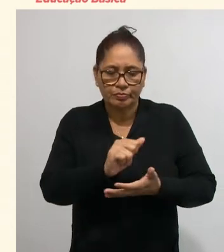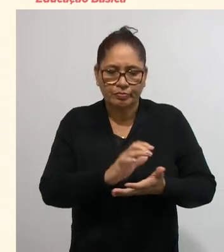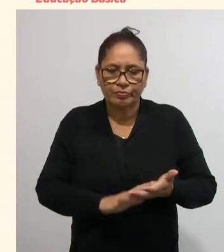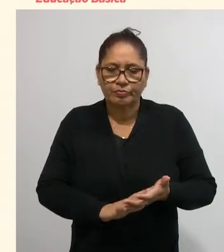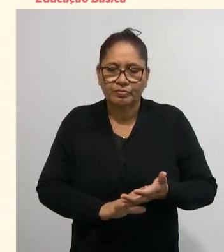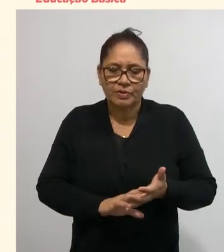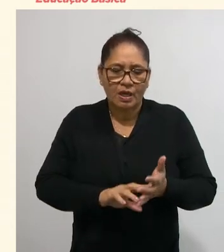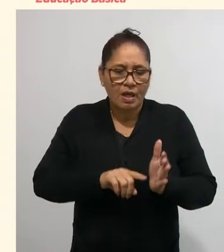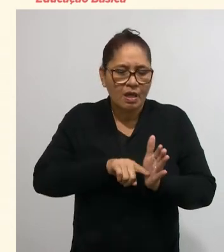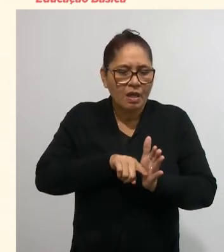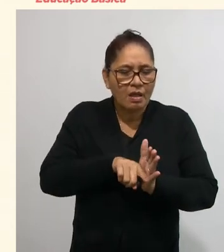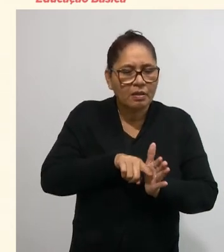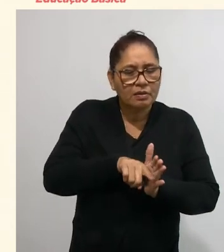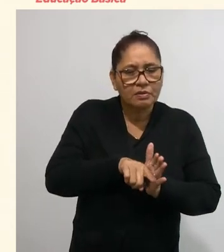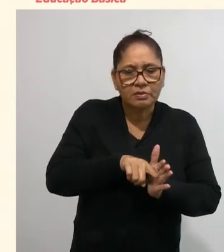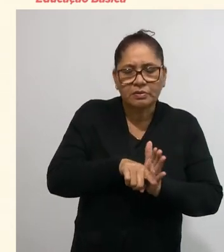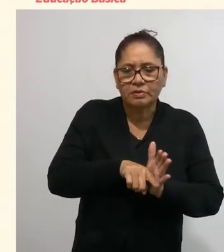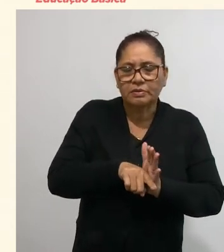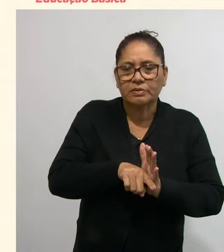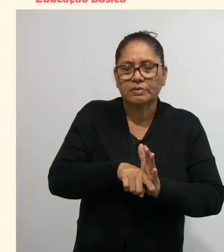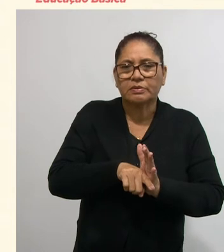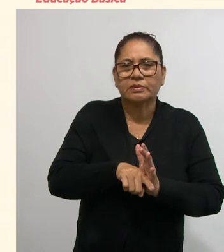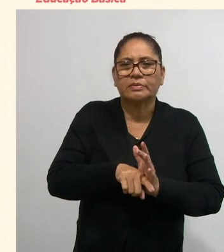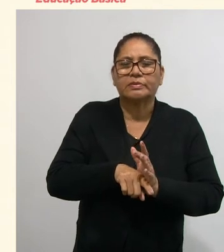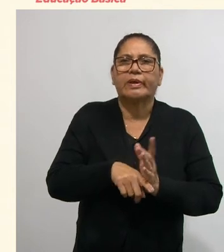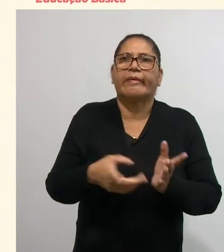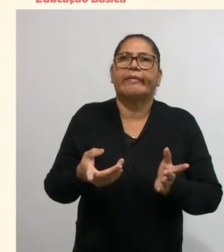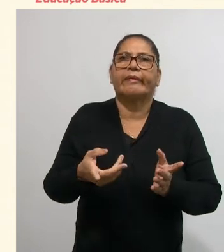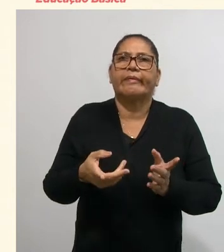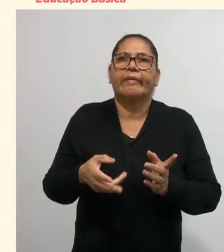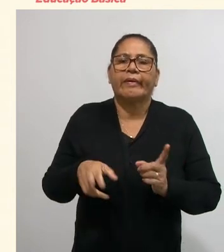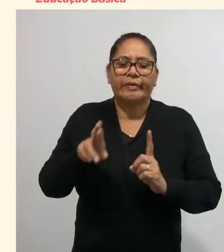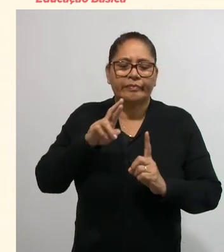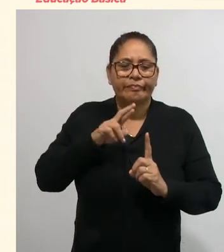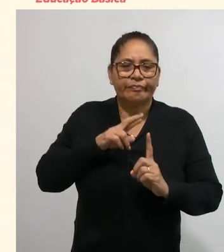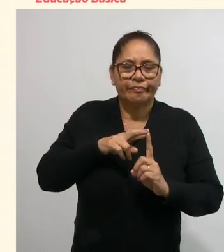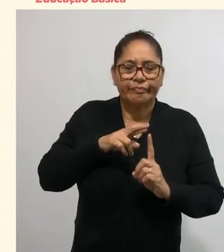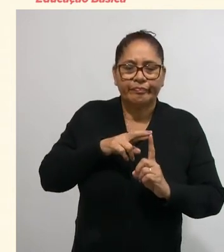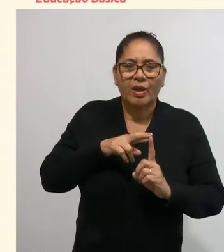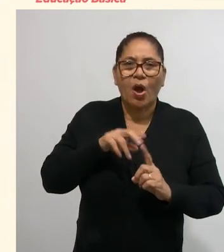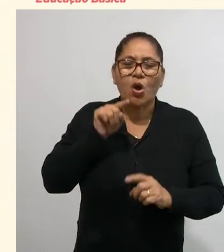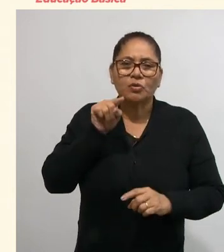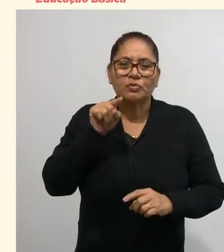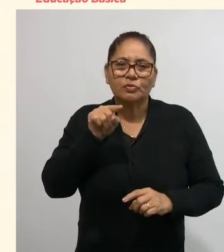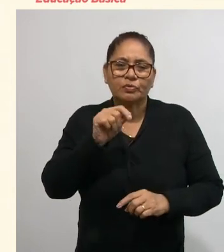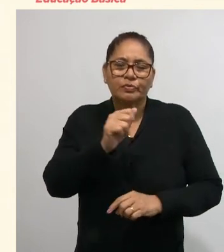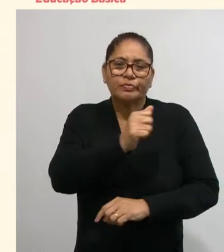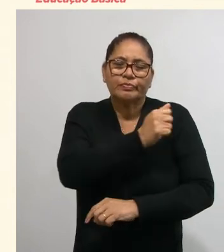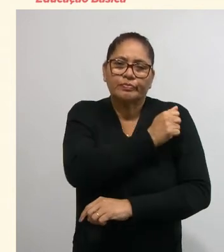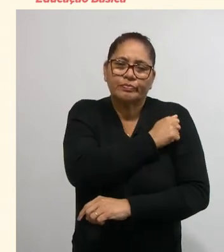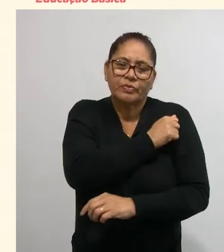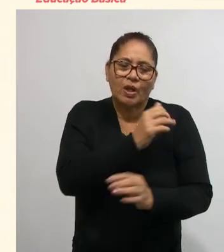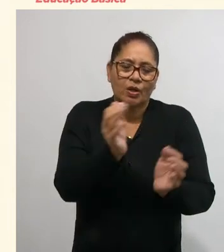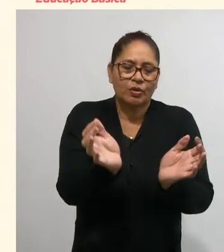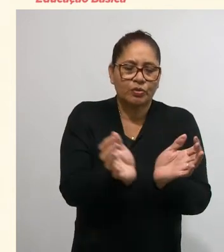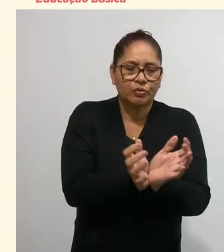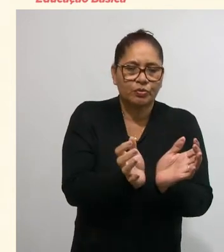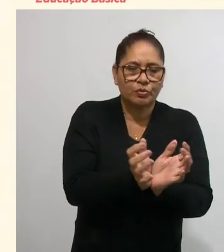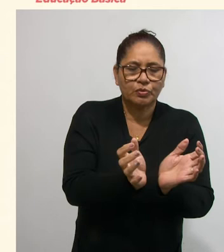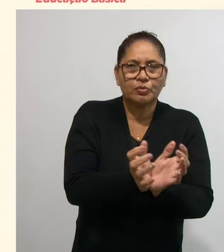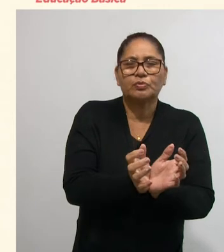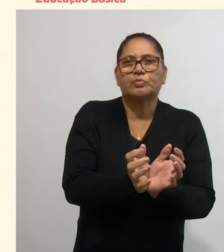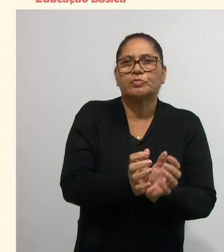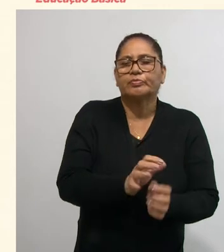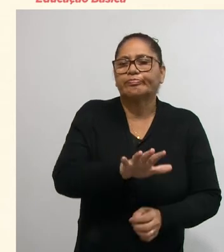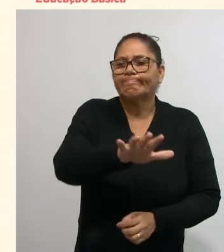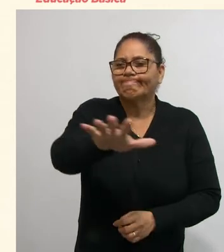teremos uma pesquisa o pesquisa bibliográfica onde você aluno a gente vai fazer atividade em grupo dentro